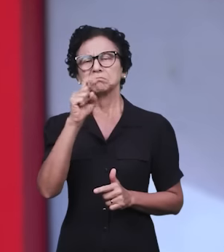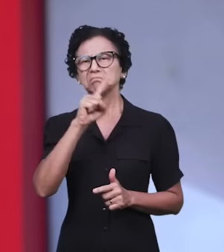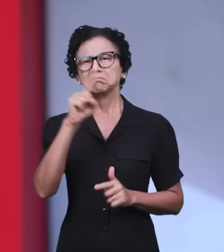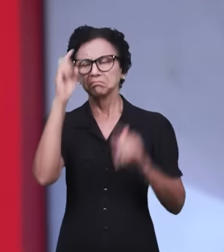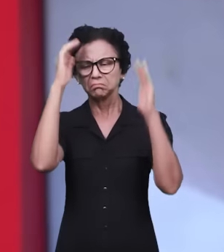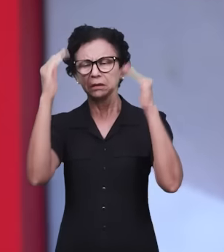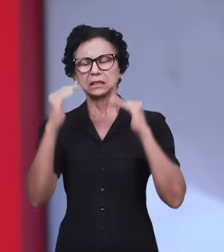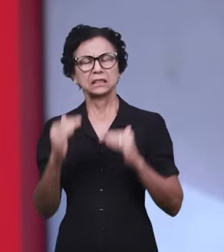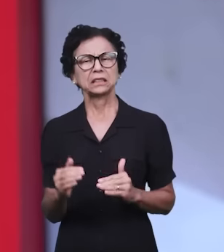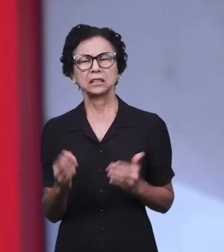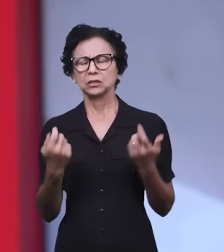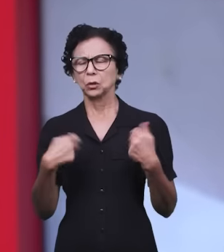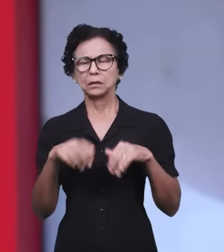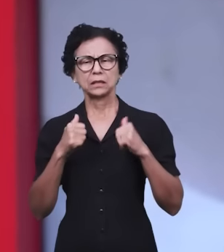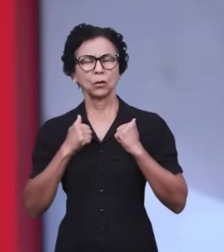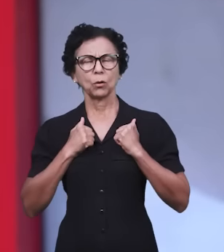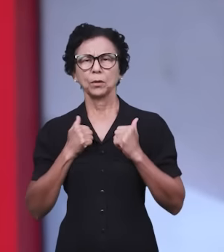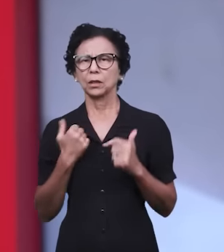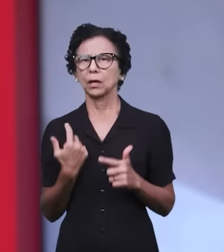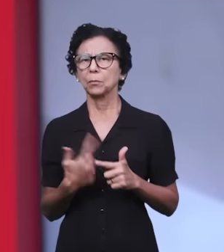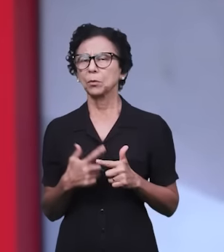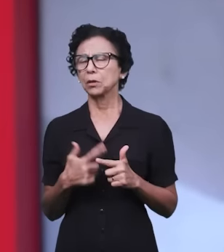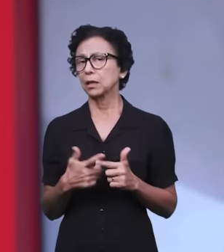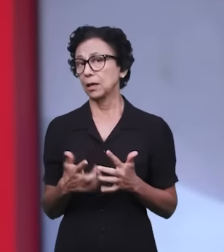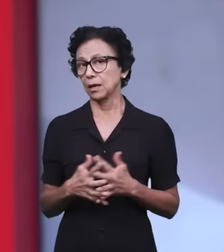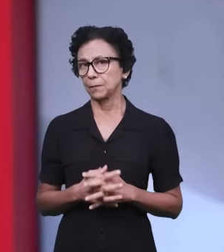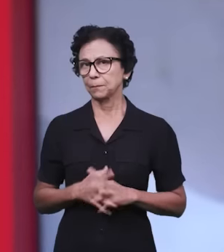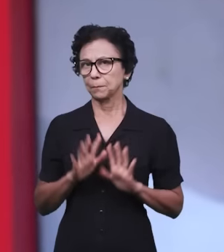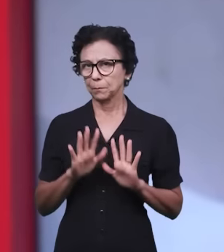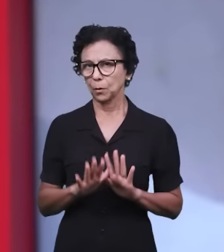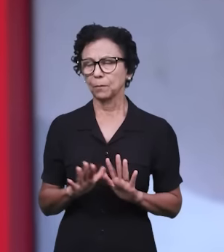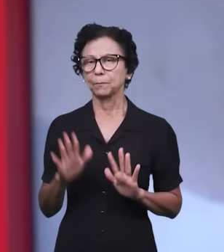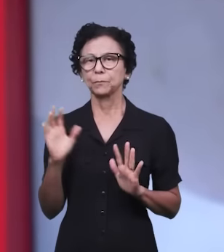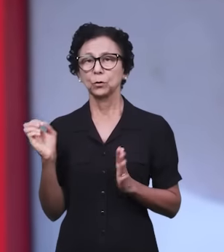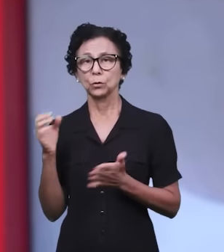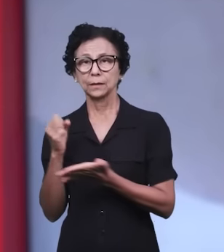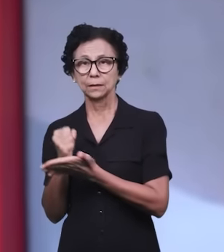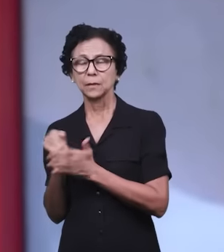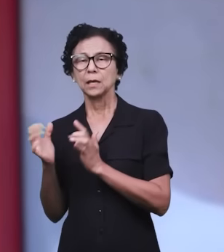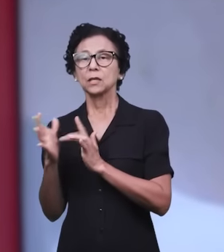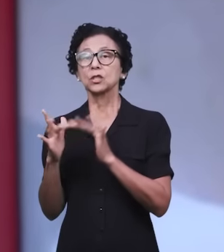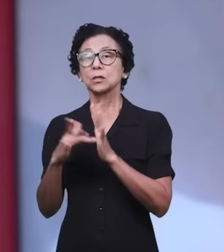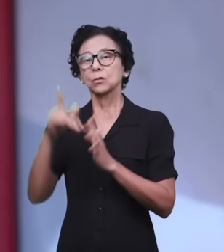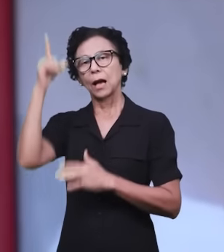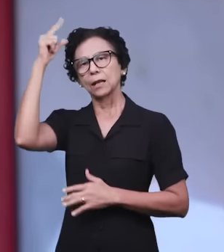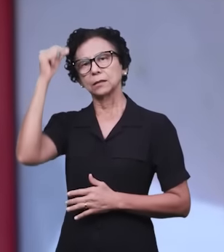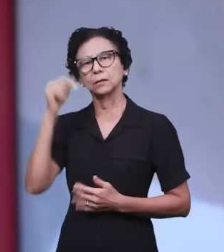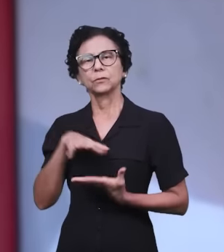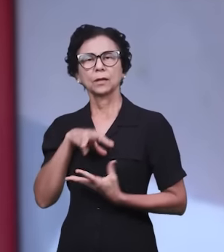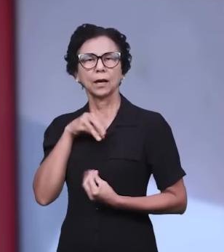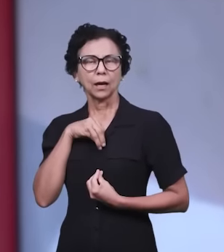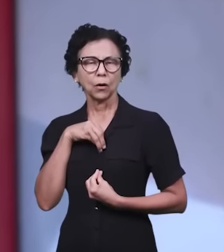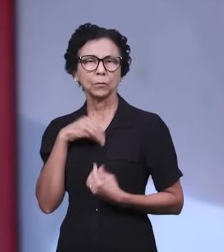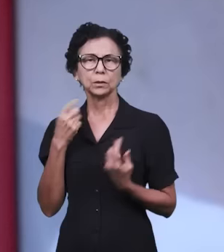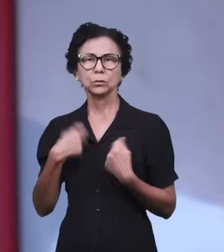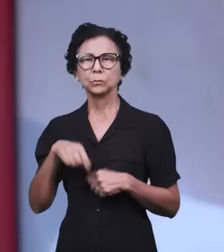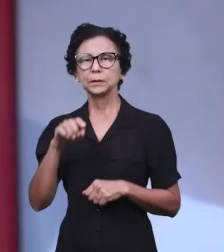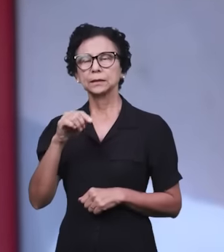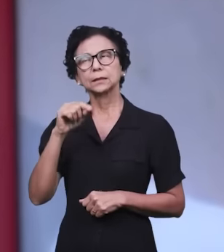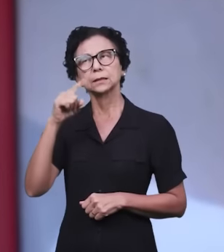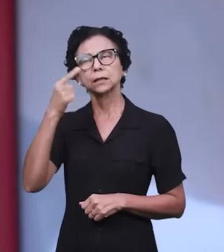assunto, porque nós entendemos o seguinte, que Jesus é nosso descanso, né? Então, não tem que guardar um dia para descanso,